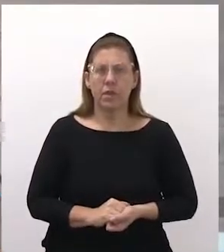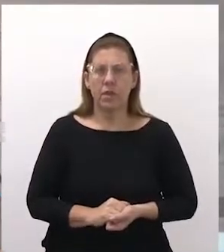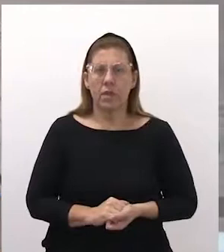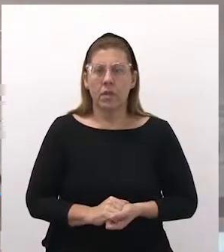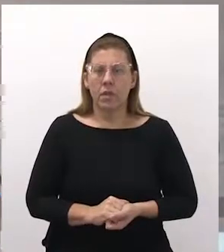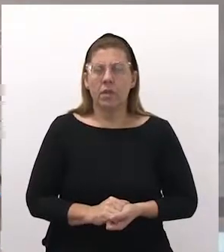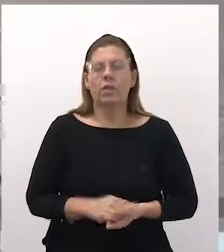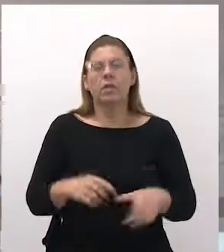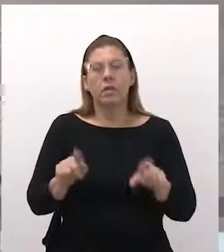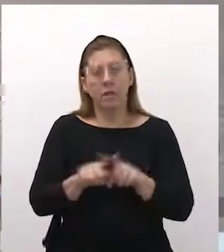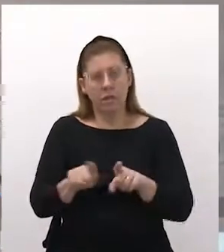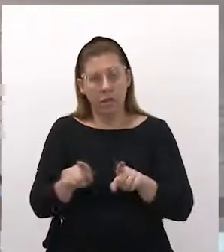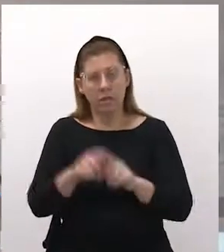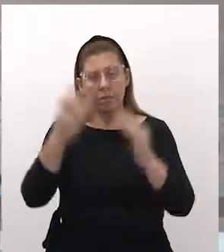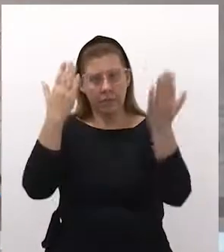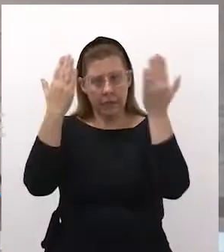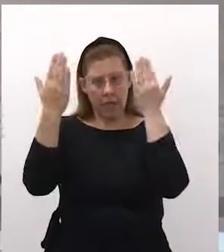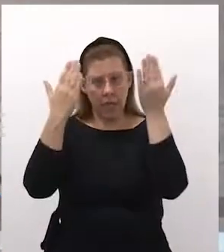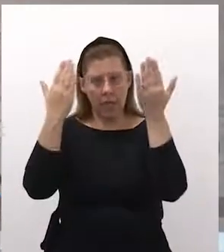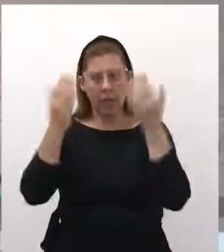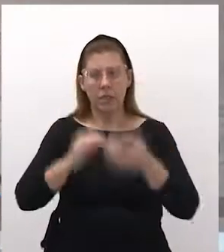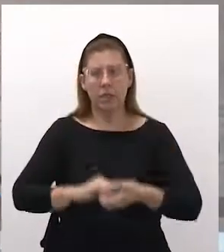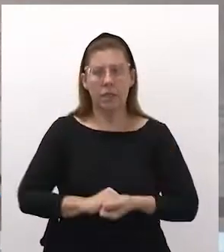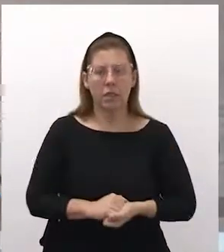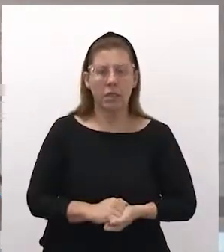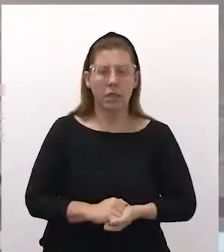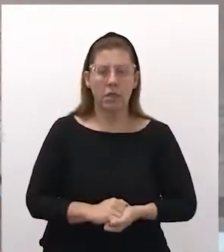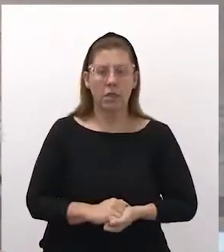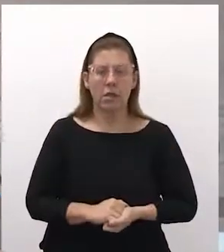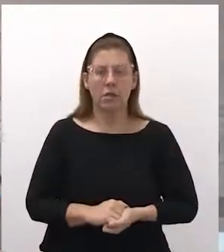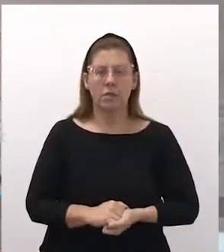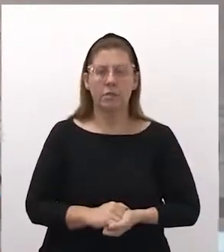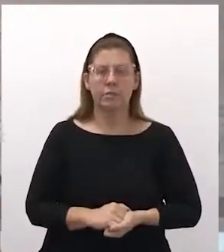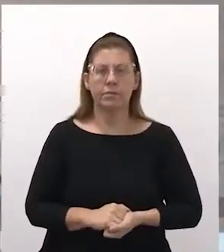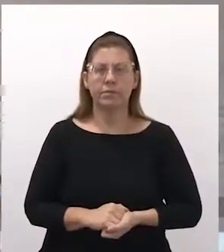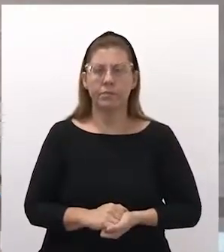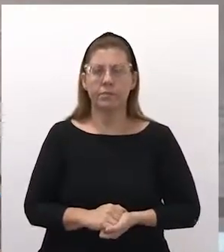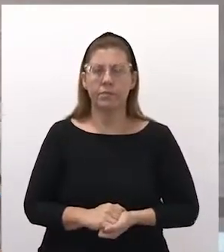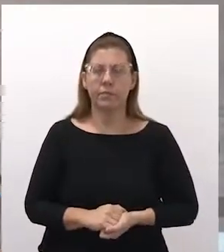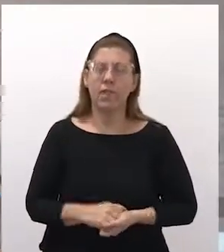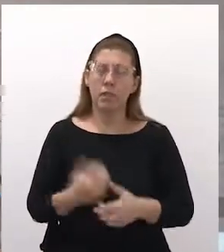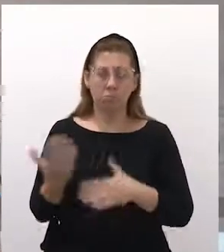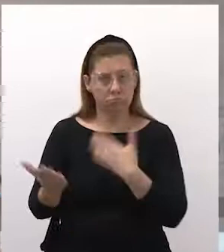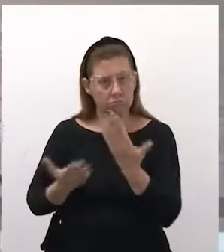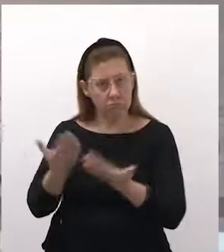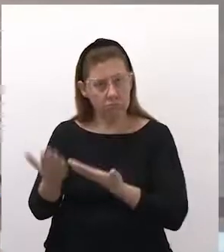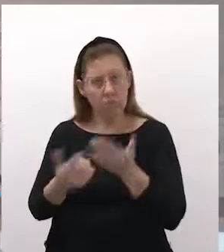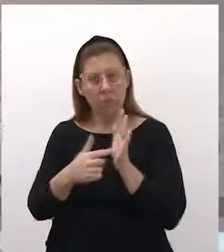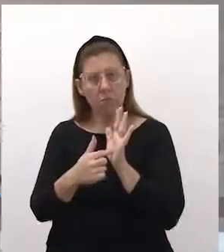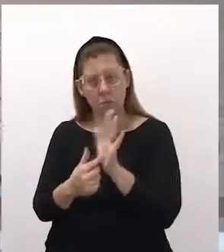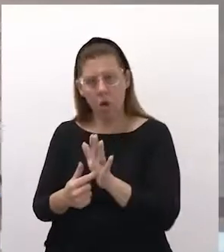é psiquiatra, o Ivan Capelari, eu acho que é o sobrenome dele, que trata muito,